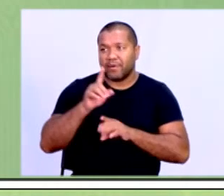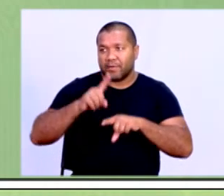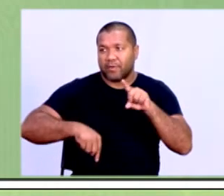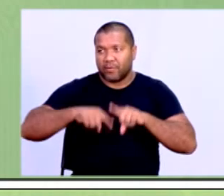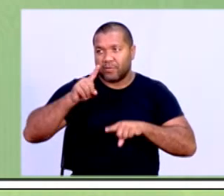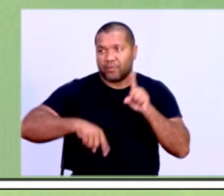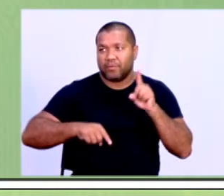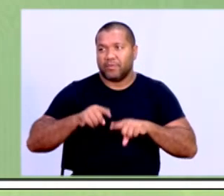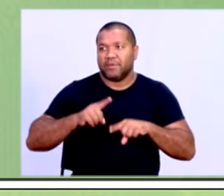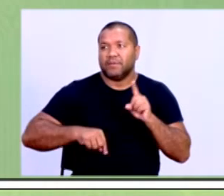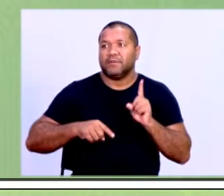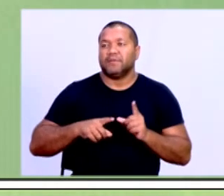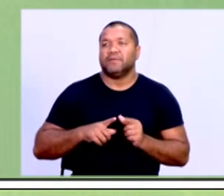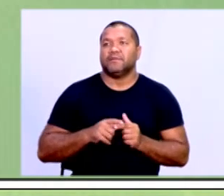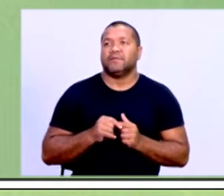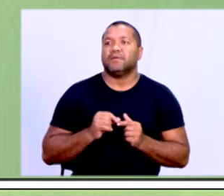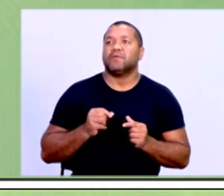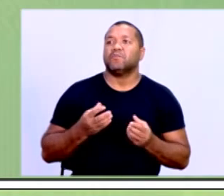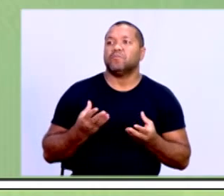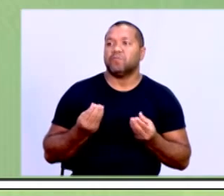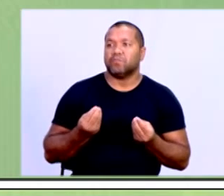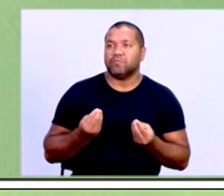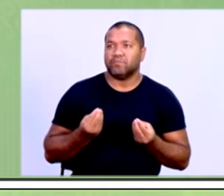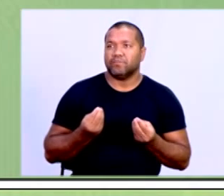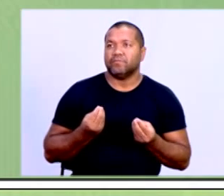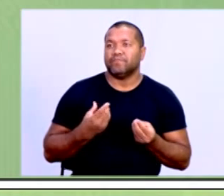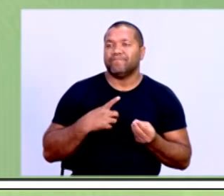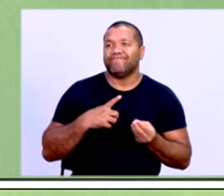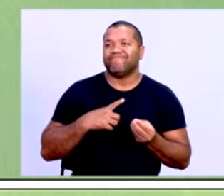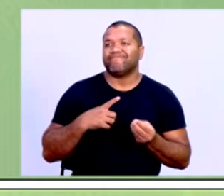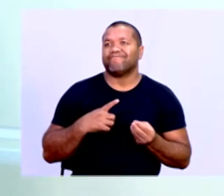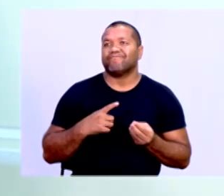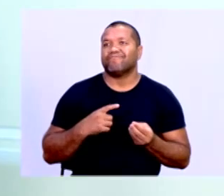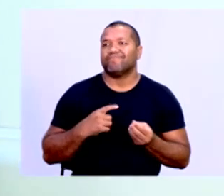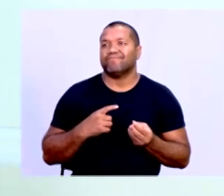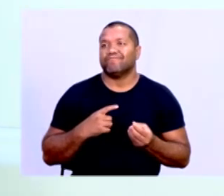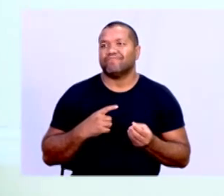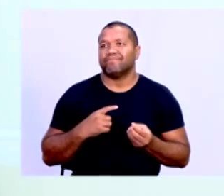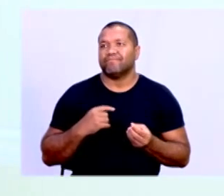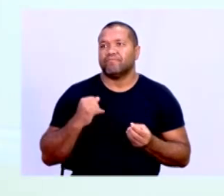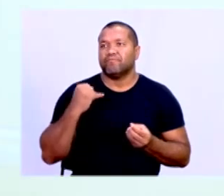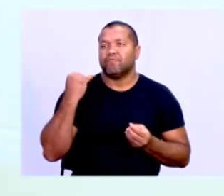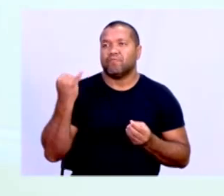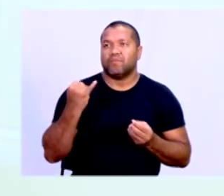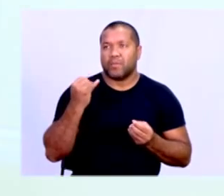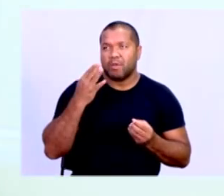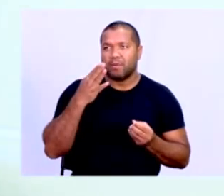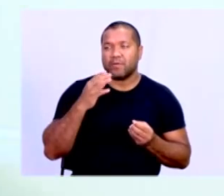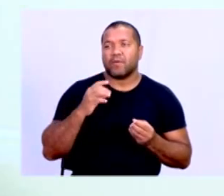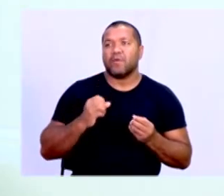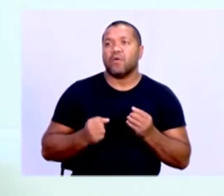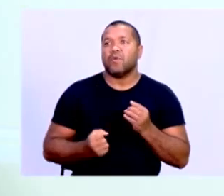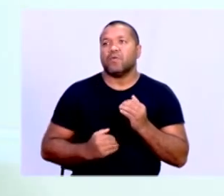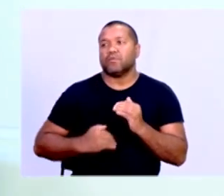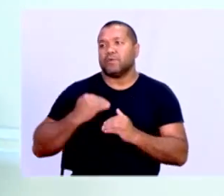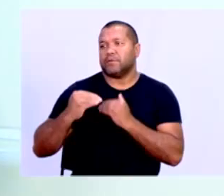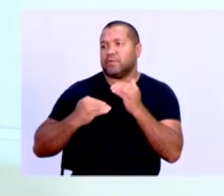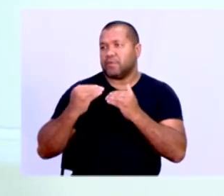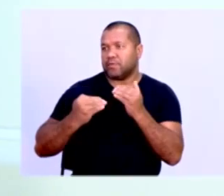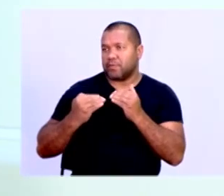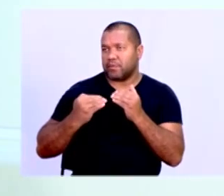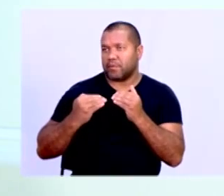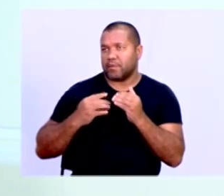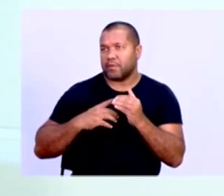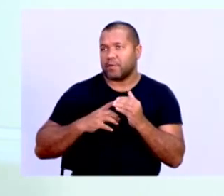objetos. Muito utilizada ainda a programação, a desenvolvimento orientado a objetos, ainda é